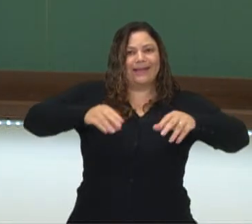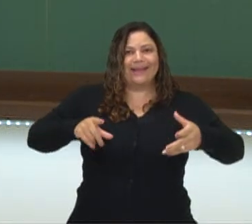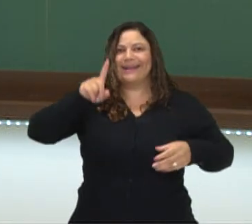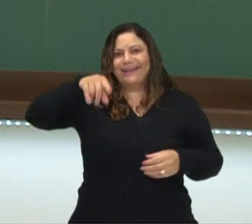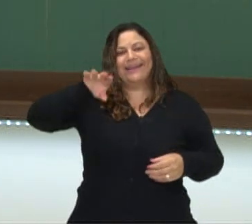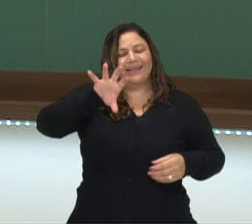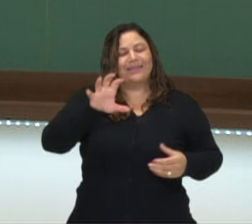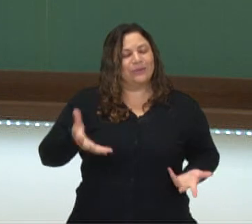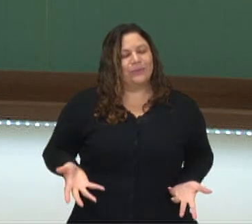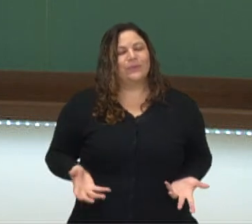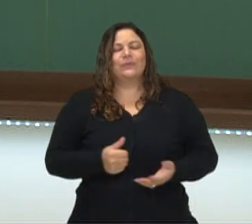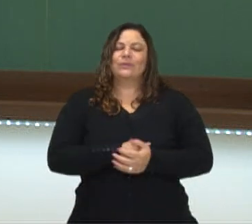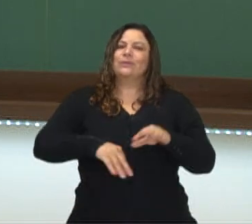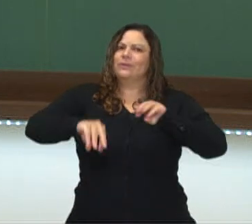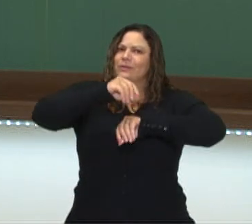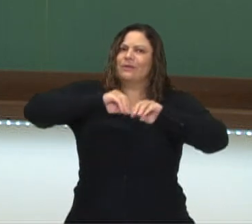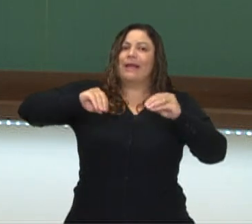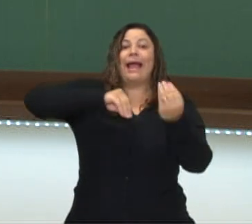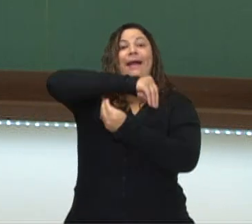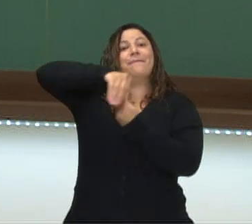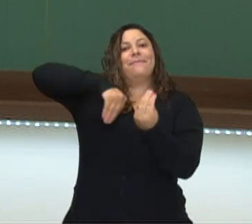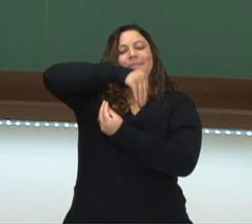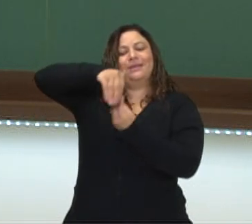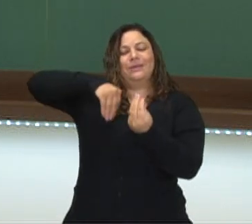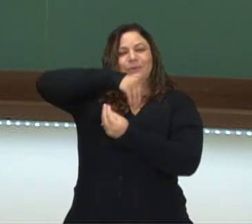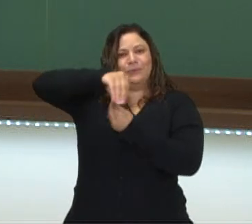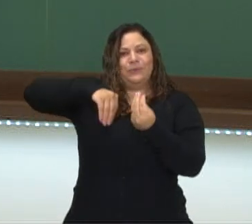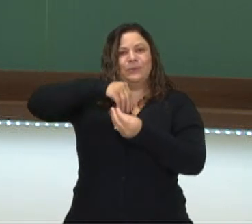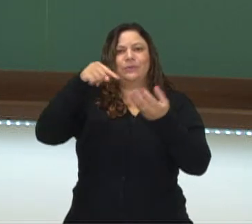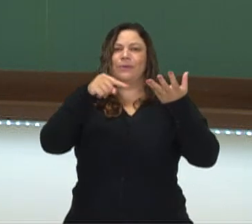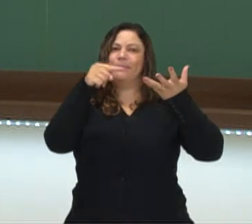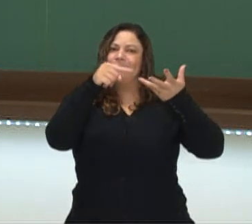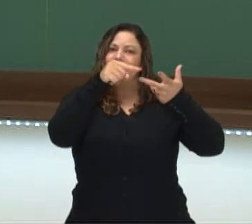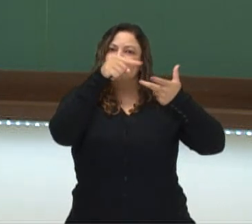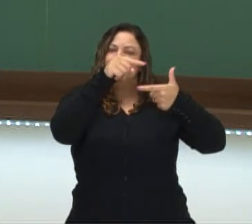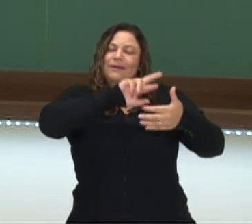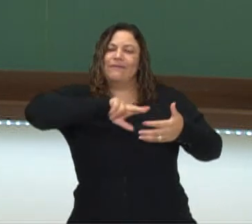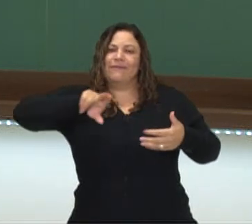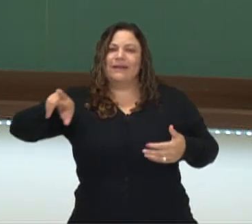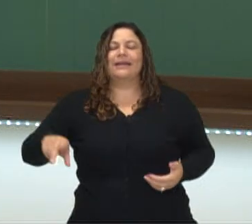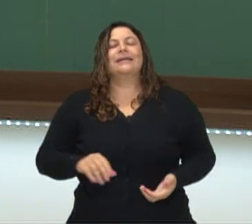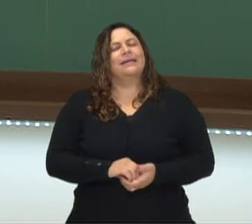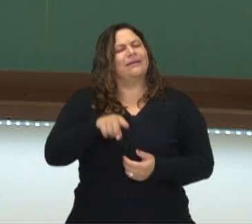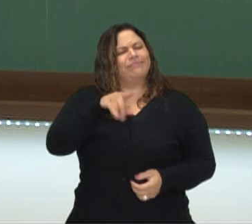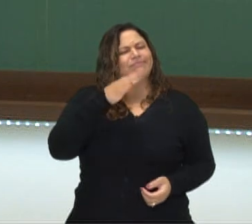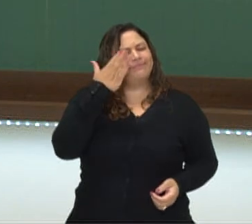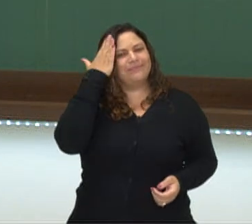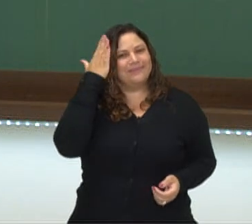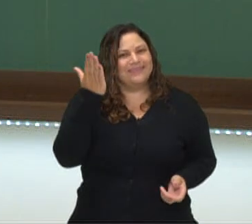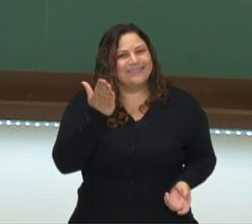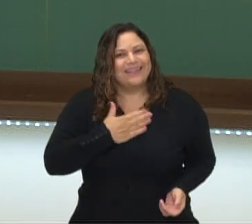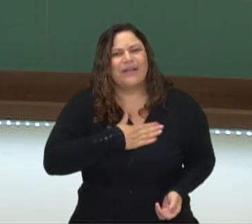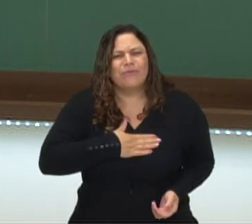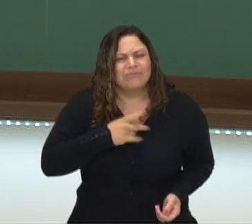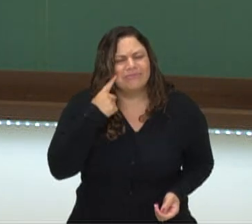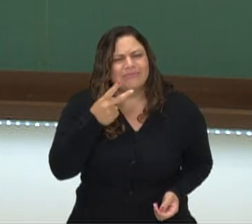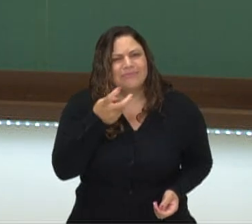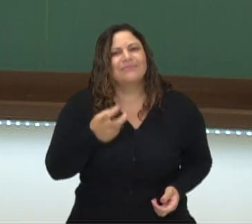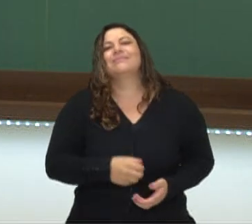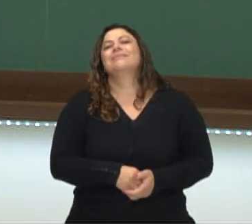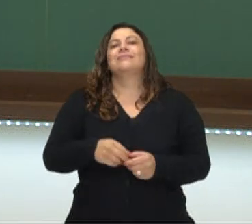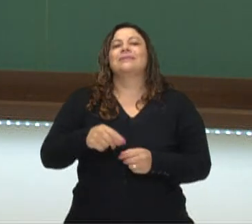a areia é uma mistura de várias substâncias. Gostou de saber disso? Todas as vezes que você